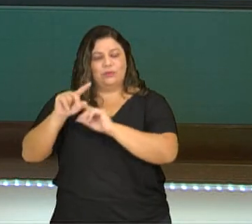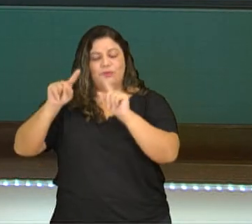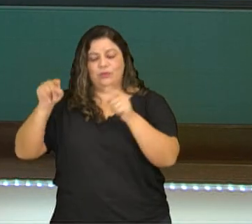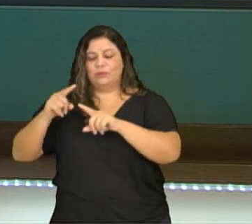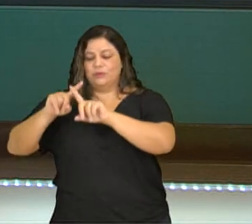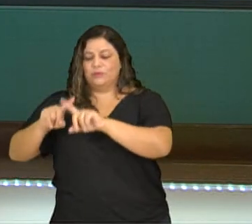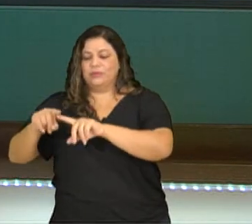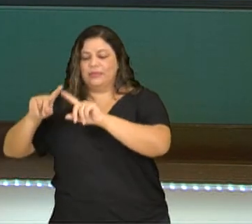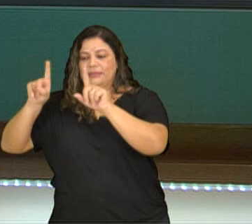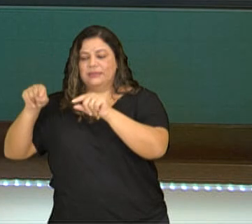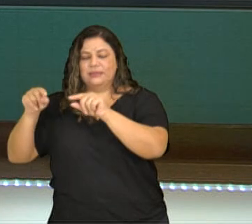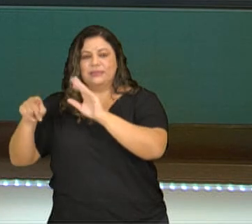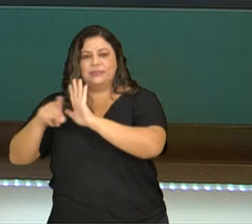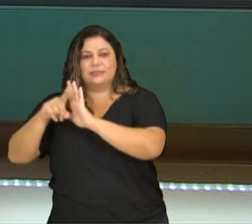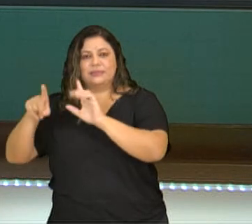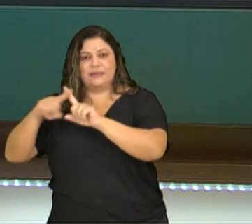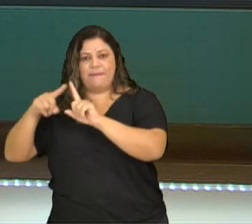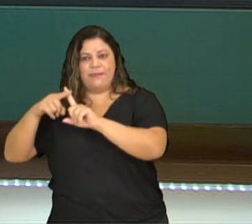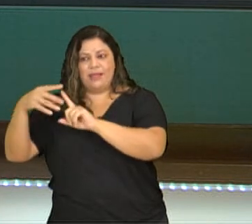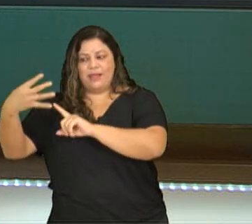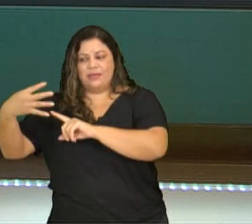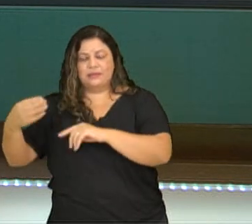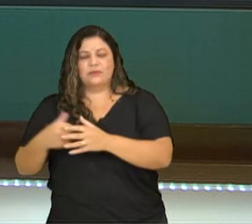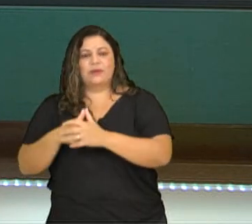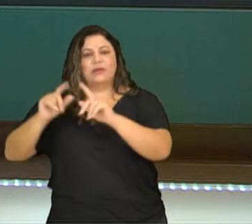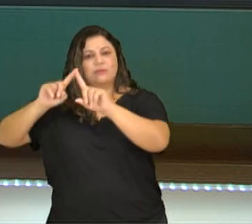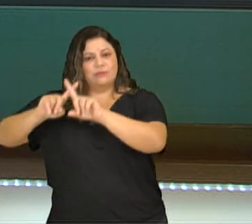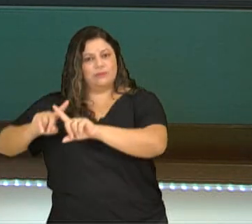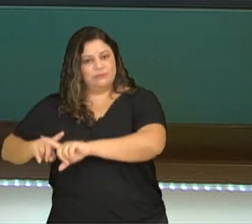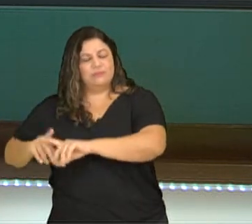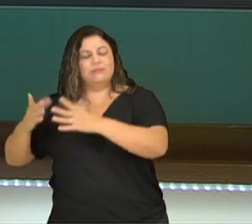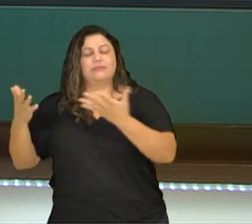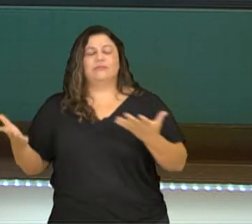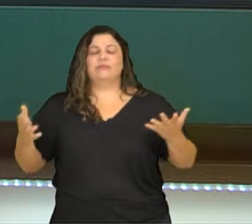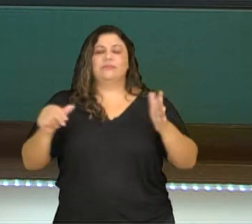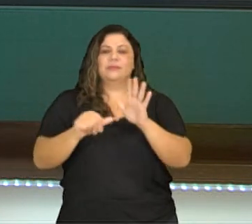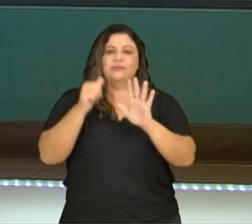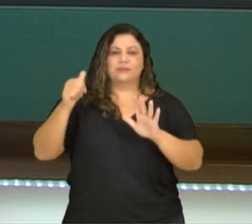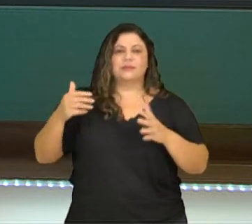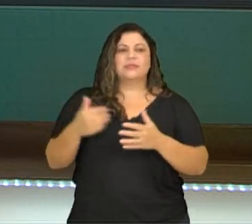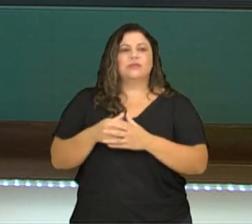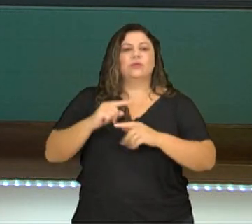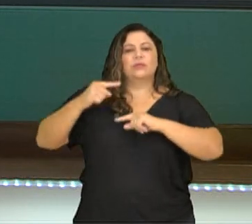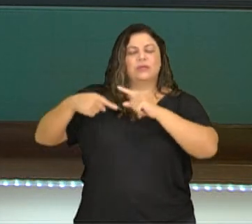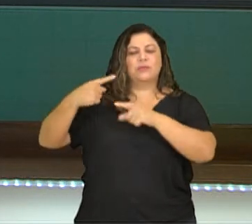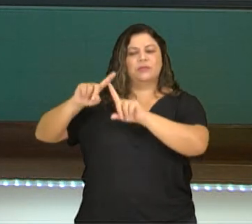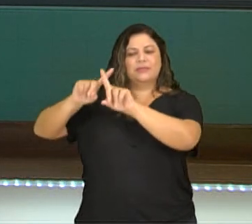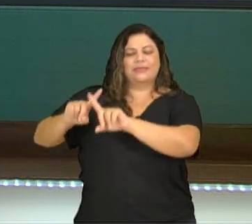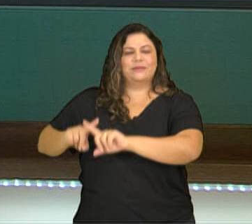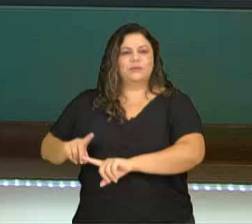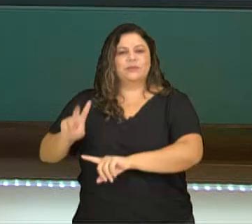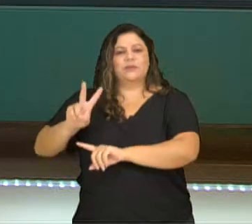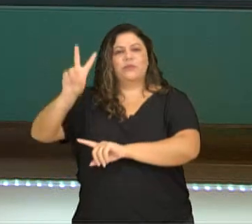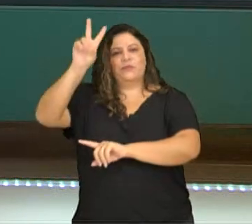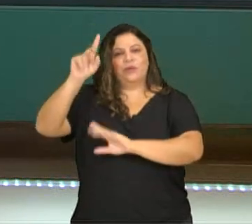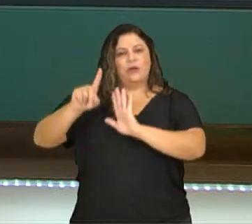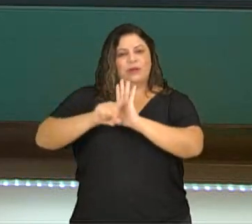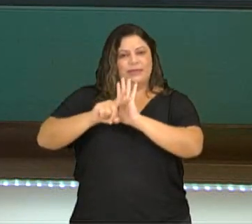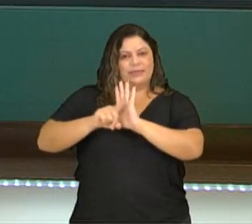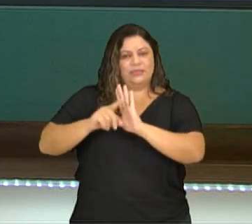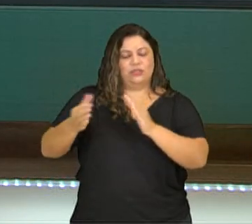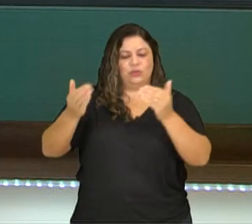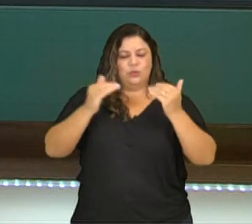mais 4. Então, eu faço a multiplicação primeiro. E como eu estou multiplicando um valor negativo com um